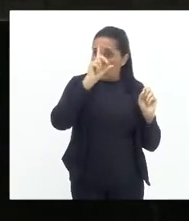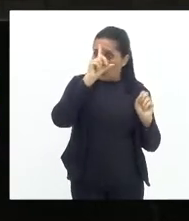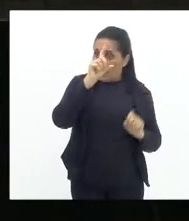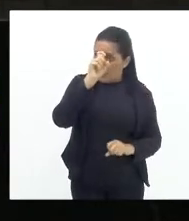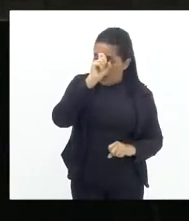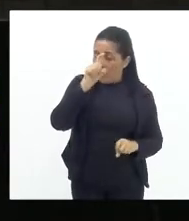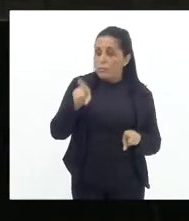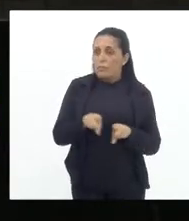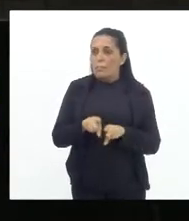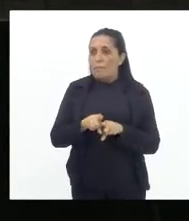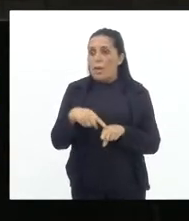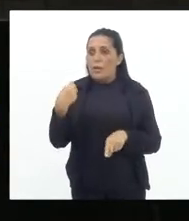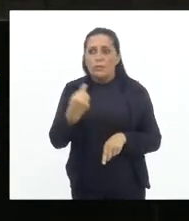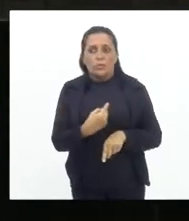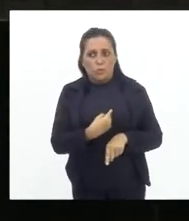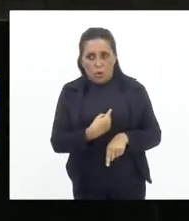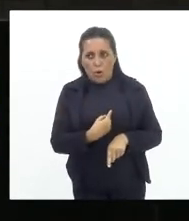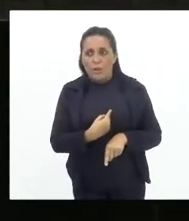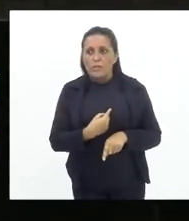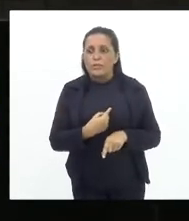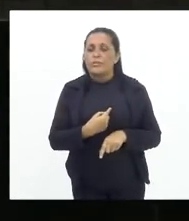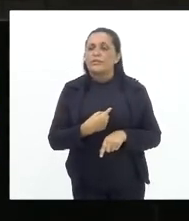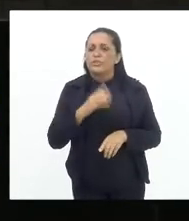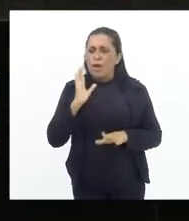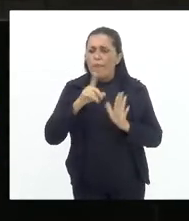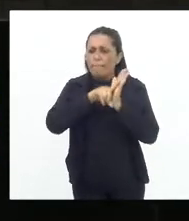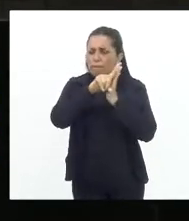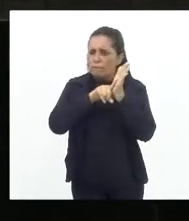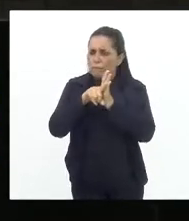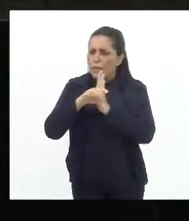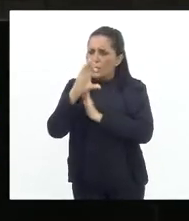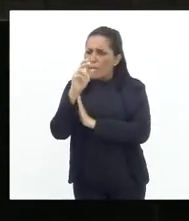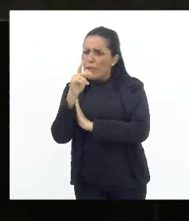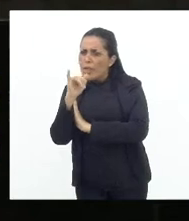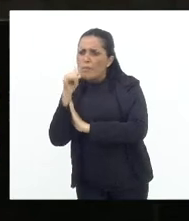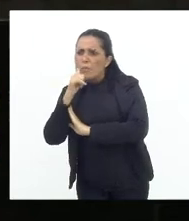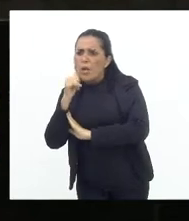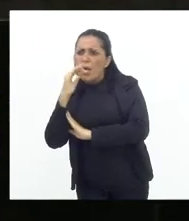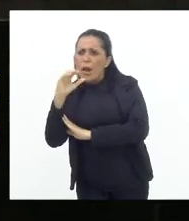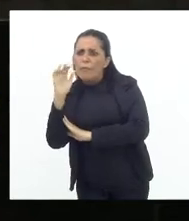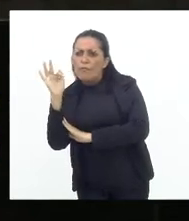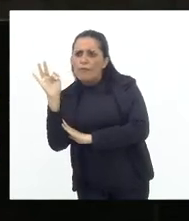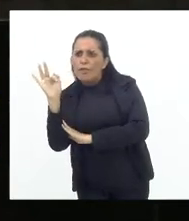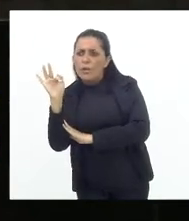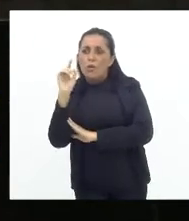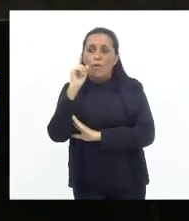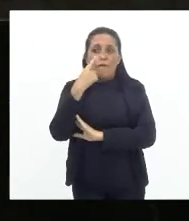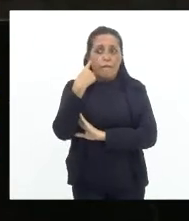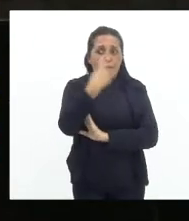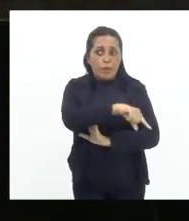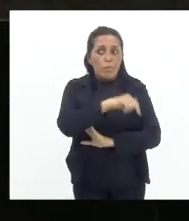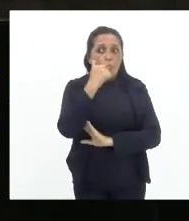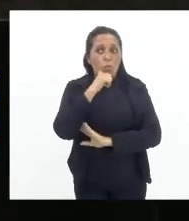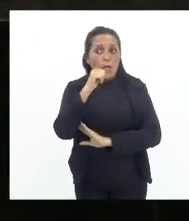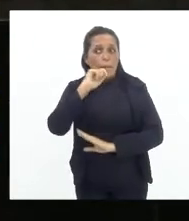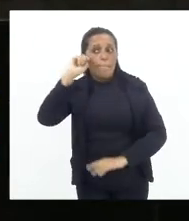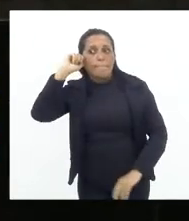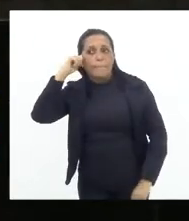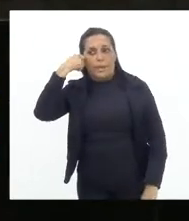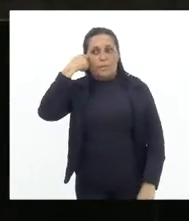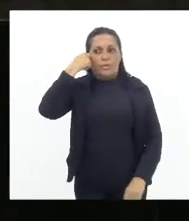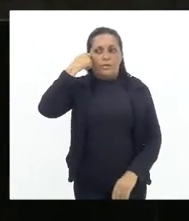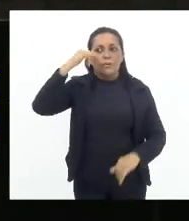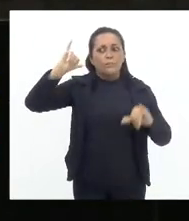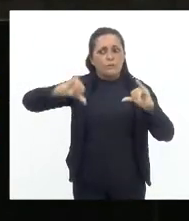tendo é nós que fizemos uma CPI do Hospital da Mulher de Cabo Frio filmes que muitas mulheres mulheres pretas